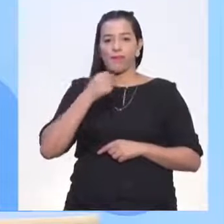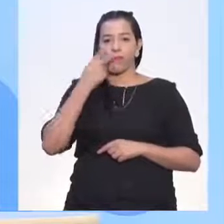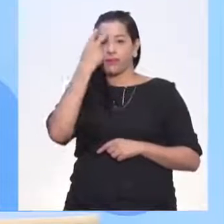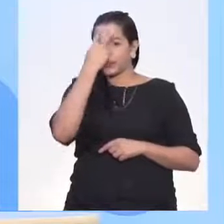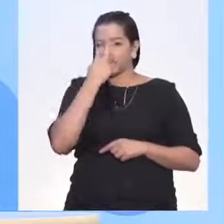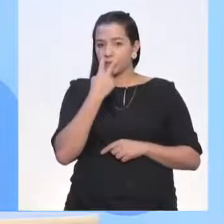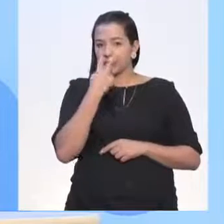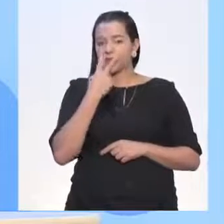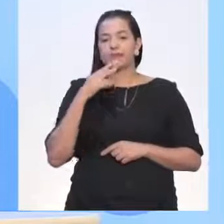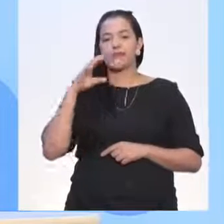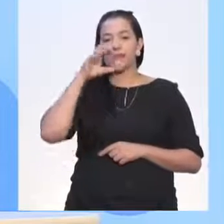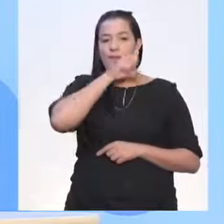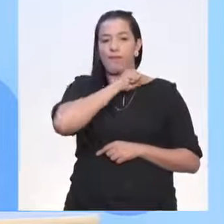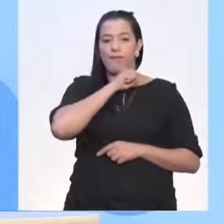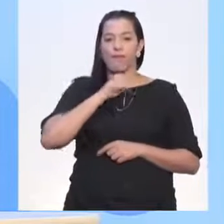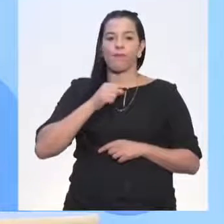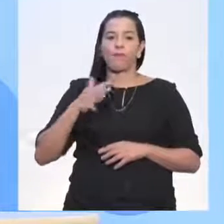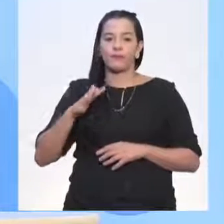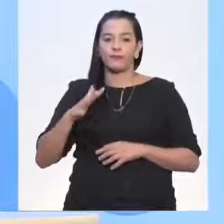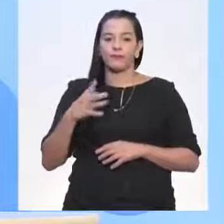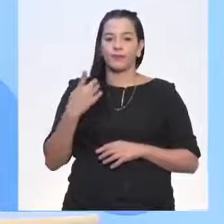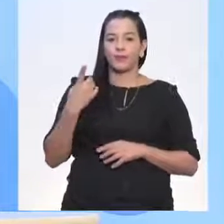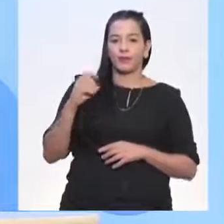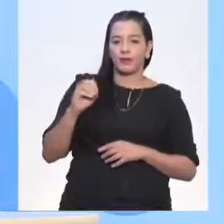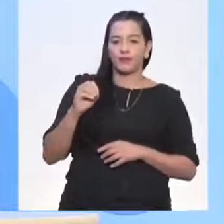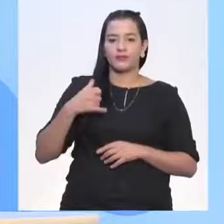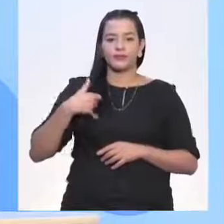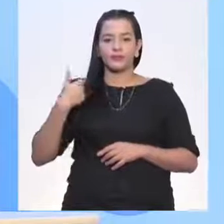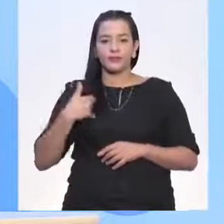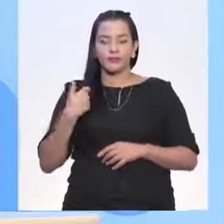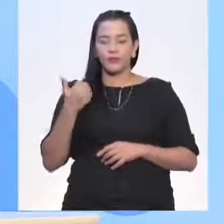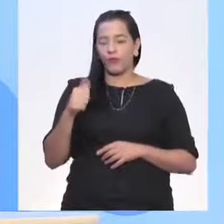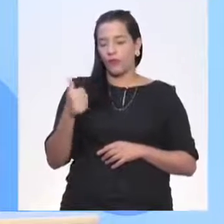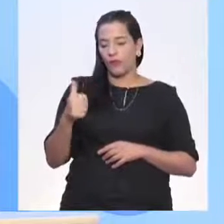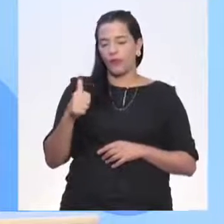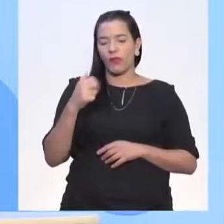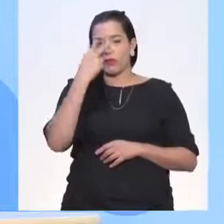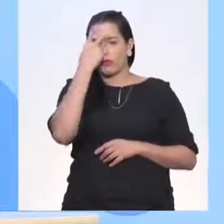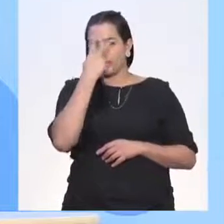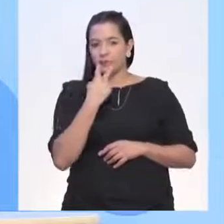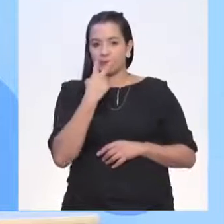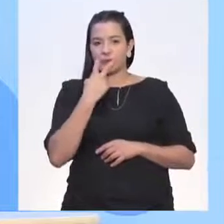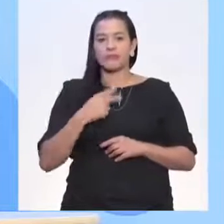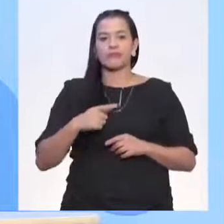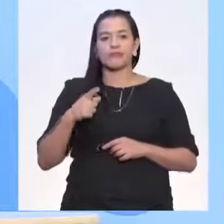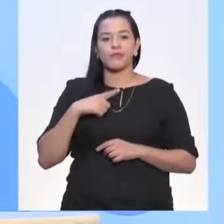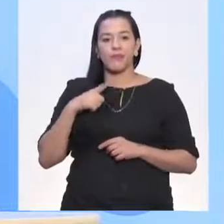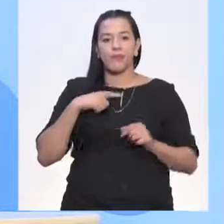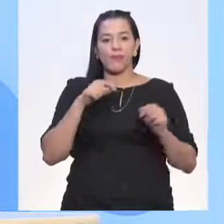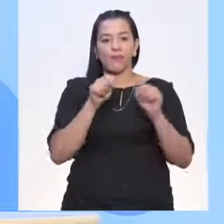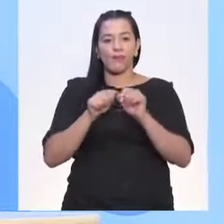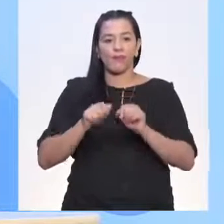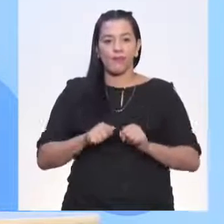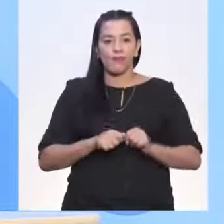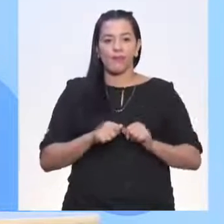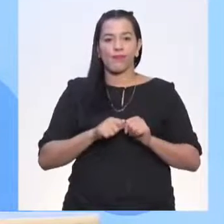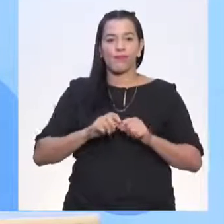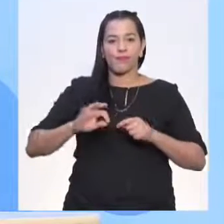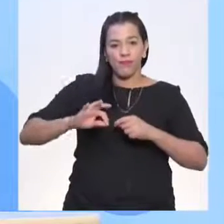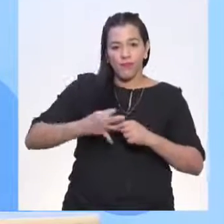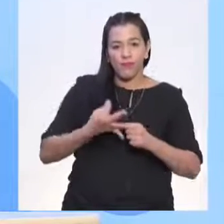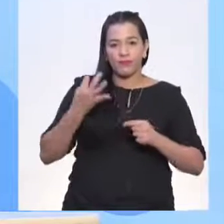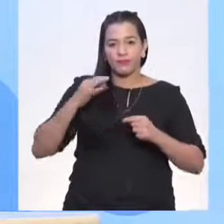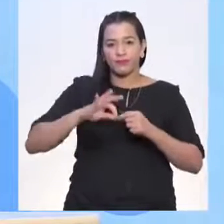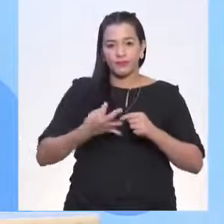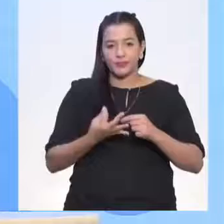muito cedo. Ela perdeu a visão com 10, 11 anos de idade, ela se tornou cega. E, meu, ela fez cada roupa maravilhosa para mim, de tricô.